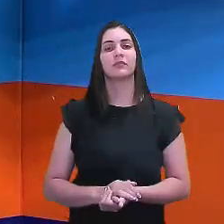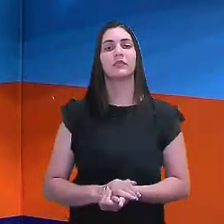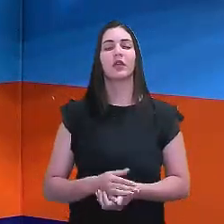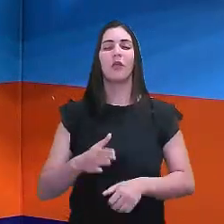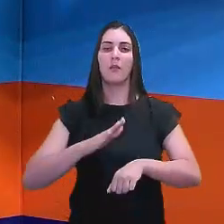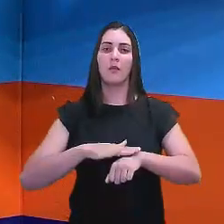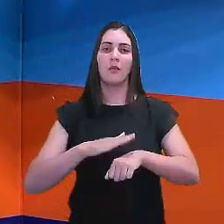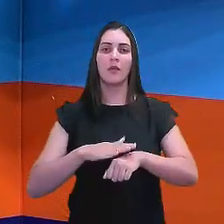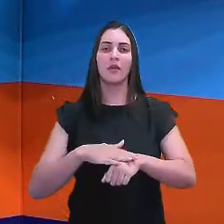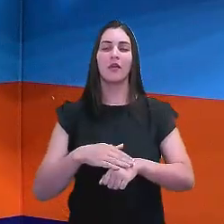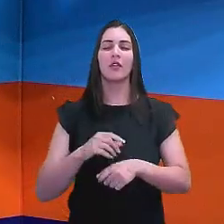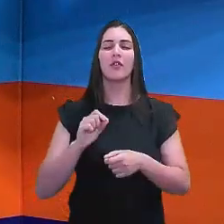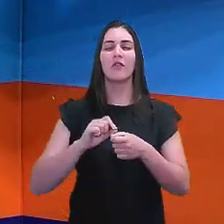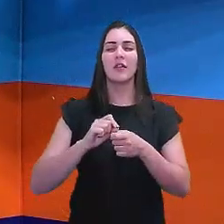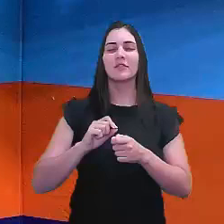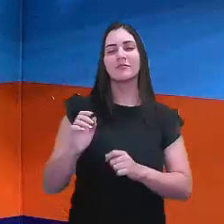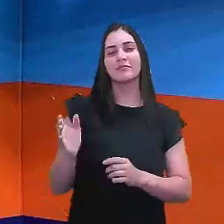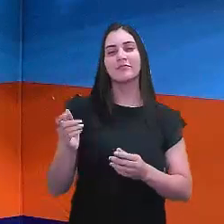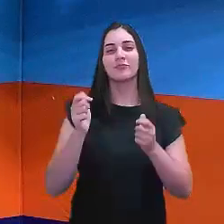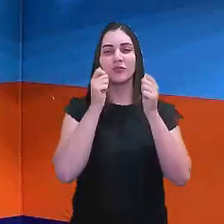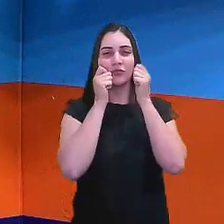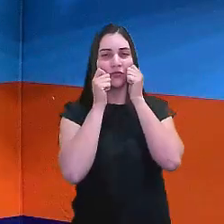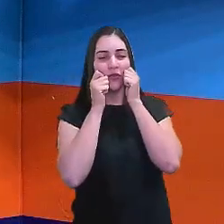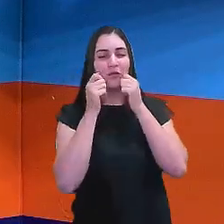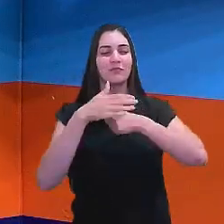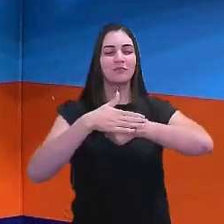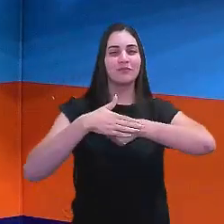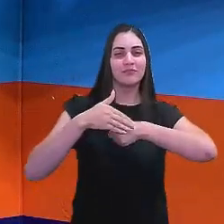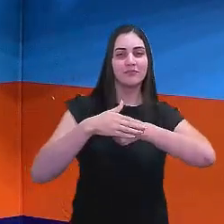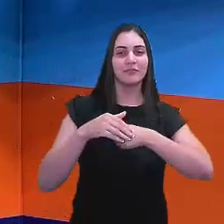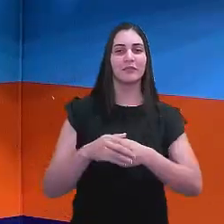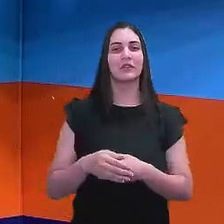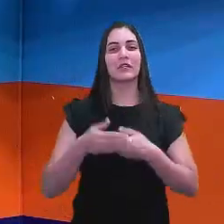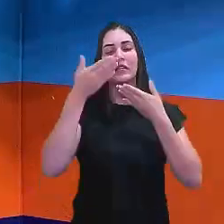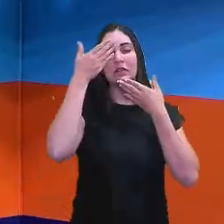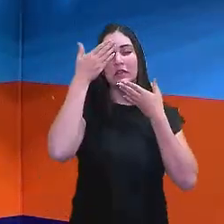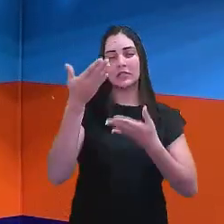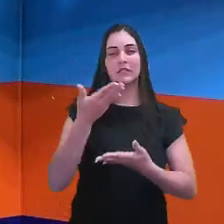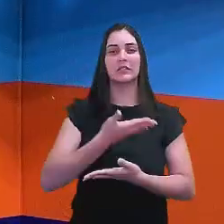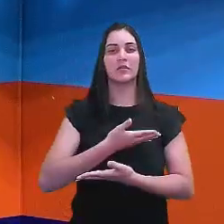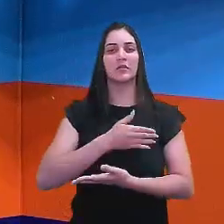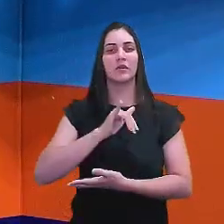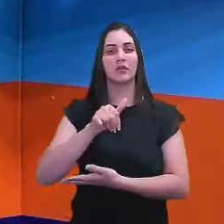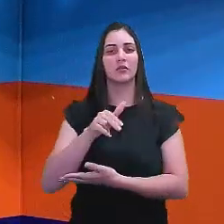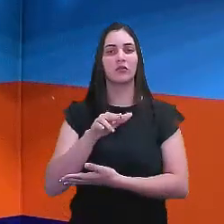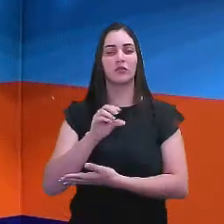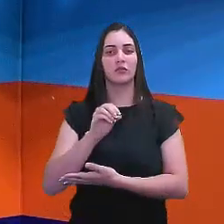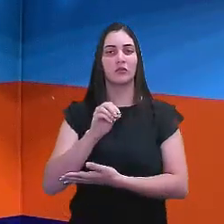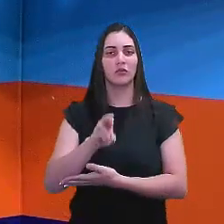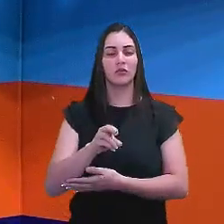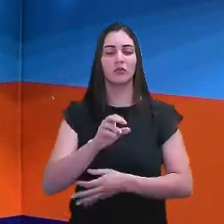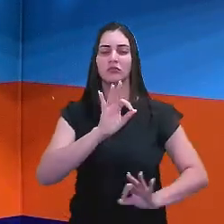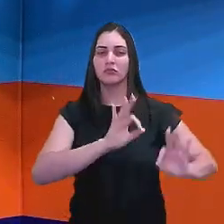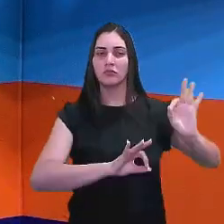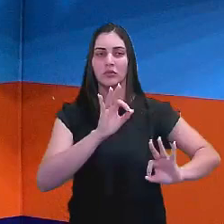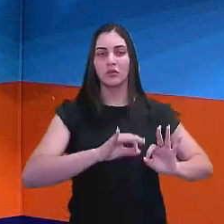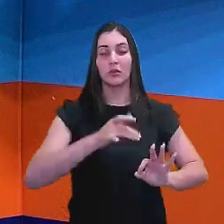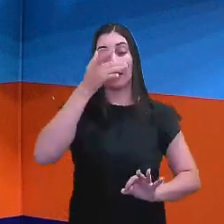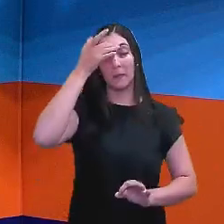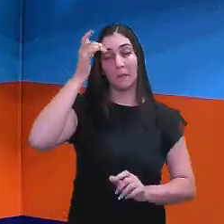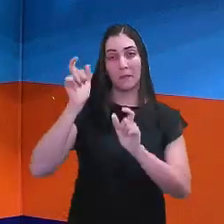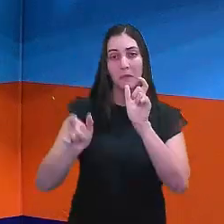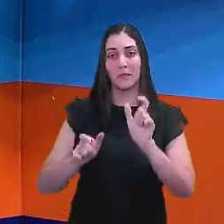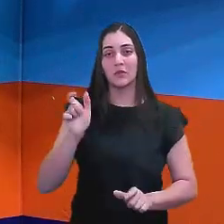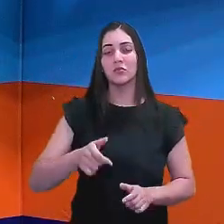momento que a gente faz aquela despedida fofinha, cuticute, neguinha. Claro, agradecendo ao meu amigo Júnior e a produção, porque são pessoas que com